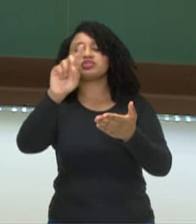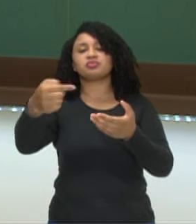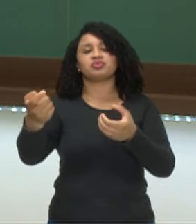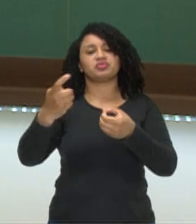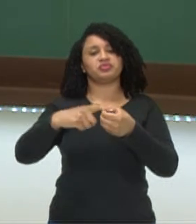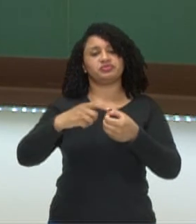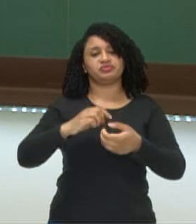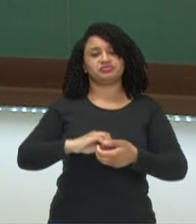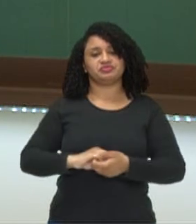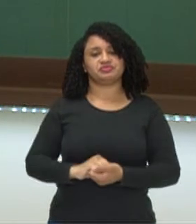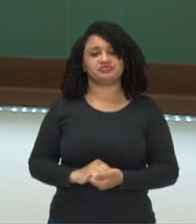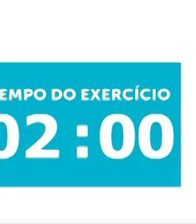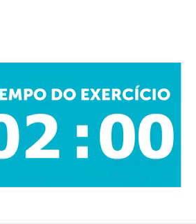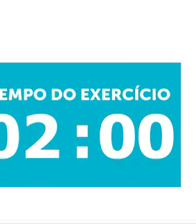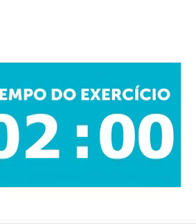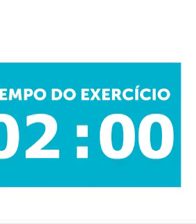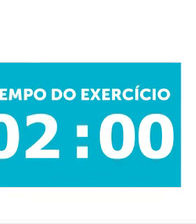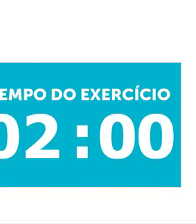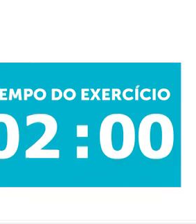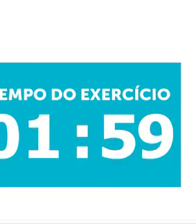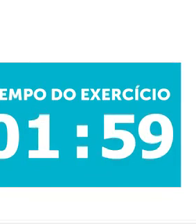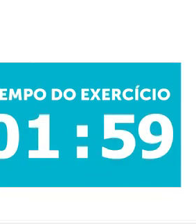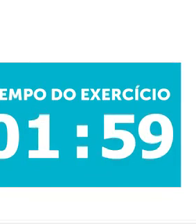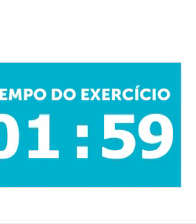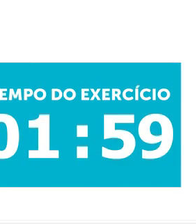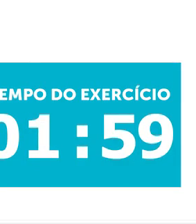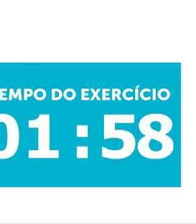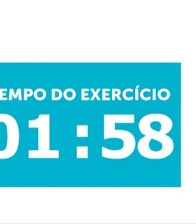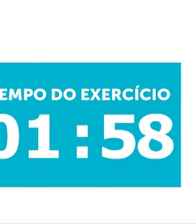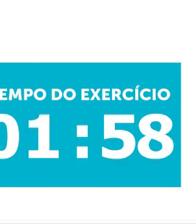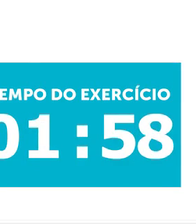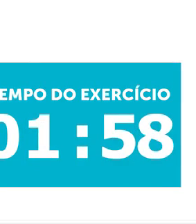volto daqui a pouco conferir contigo.